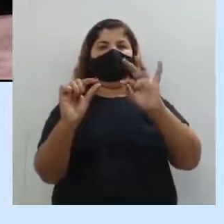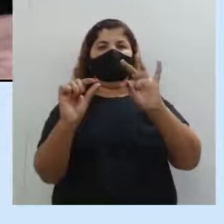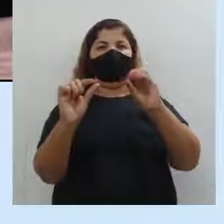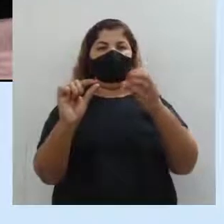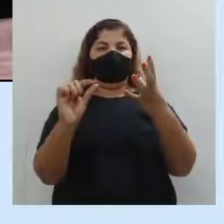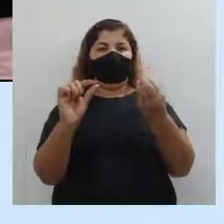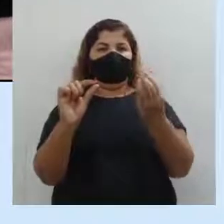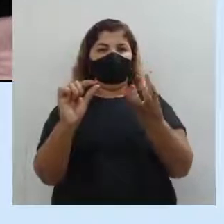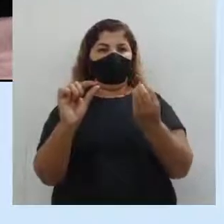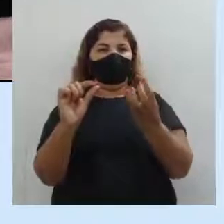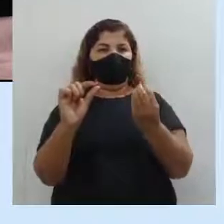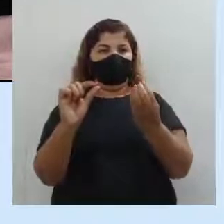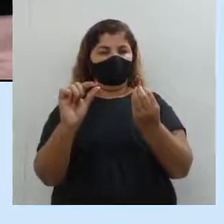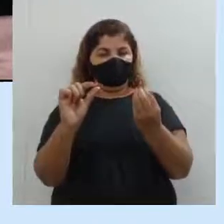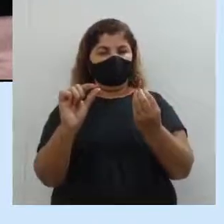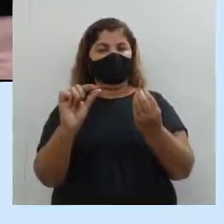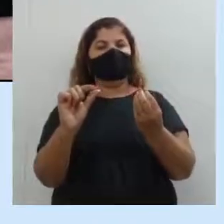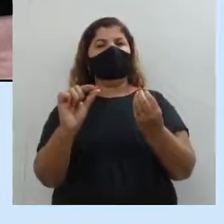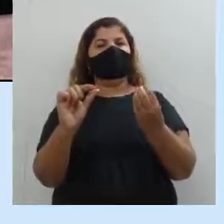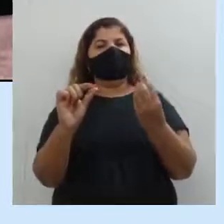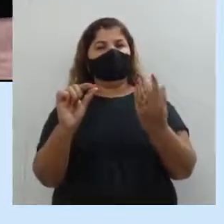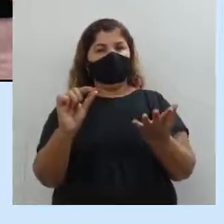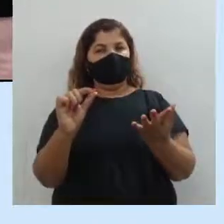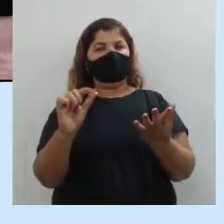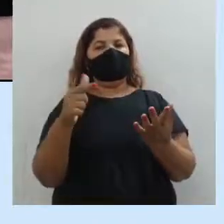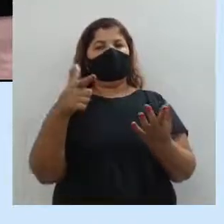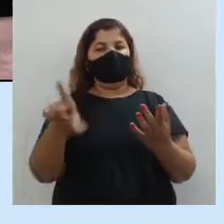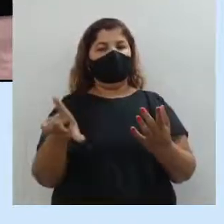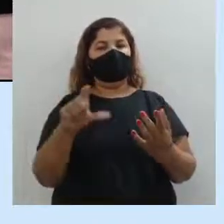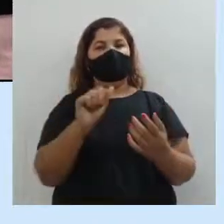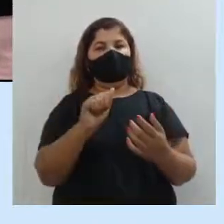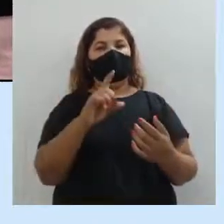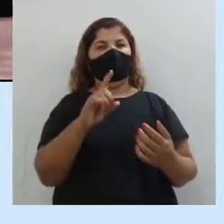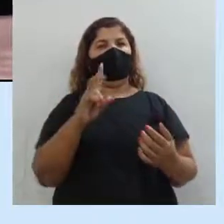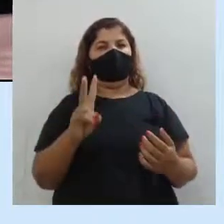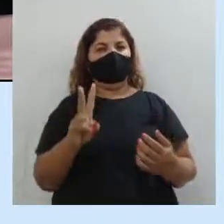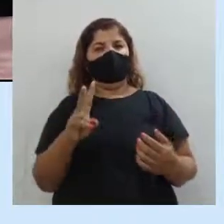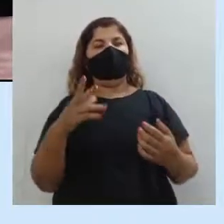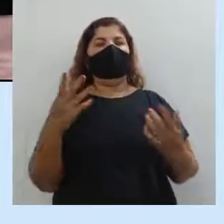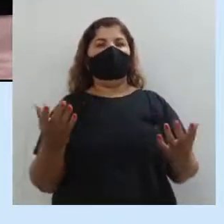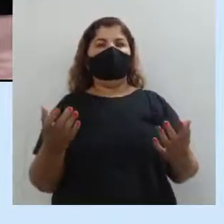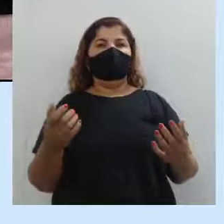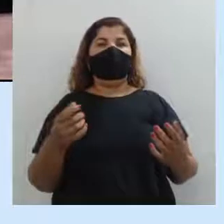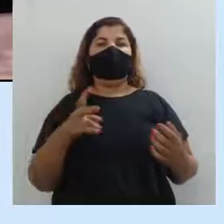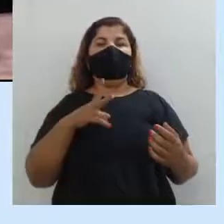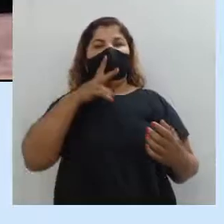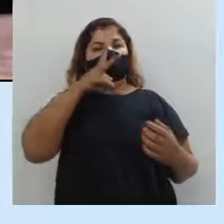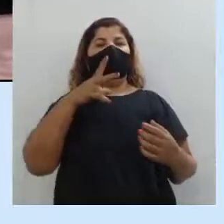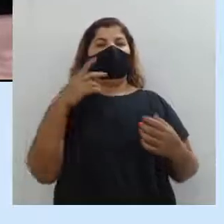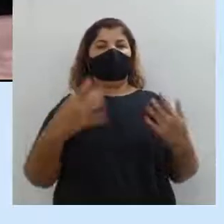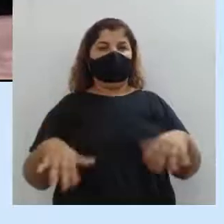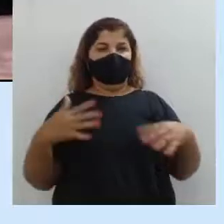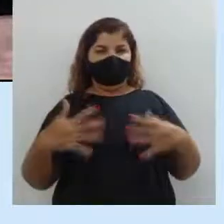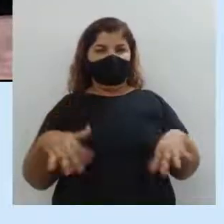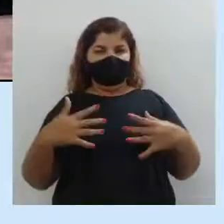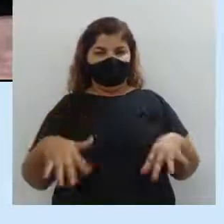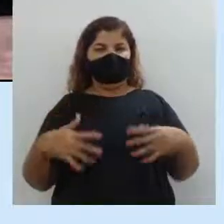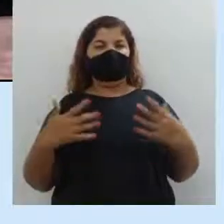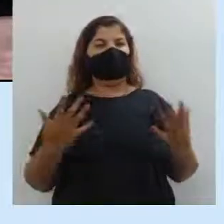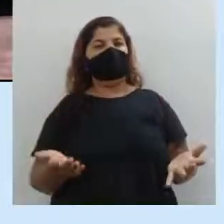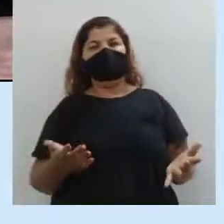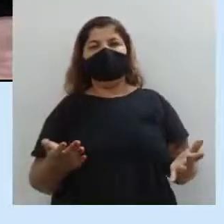um modificador. Que modificador foi esse? Outro advérbio. Um advérbio de intensidade. Então,